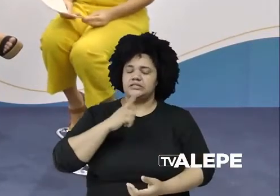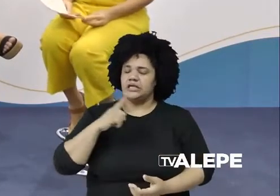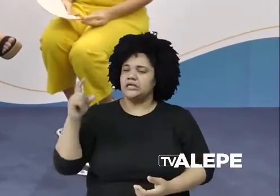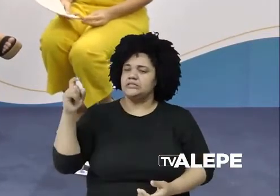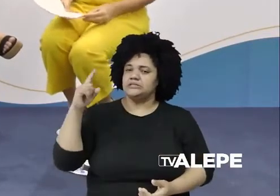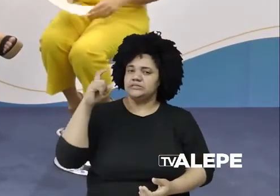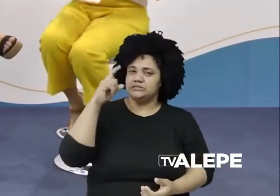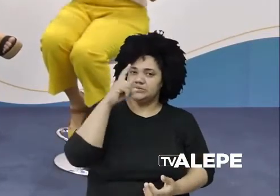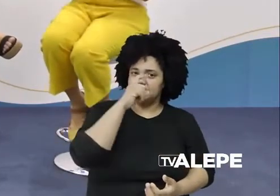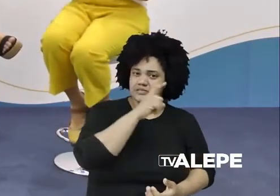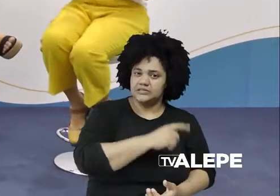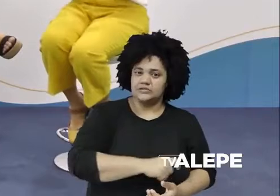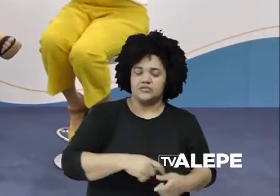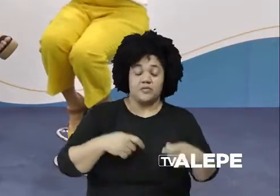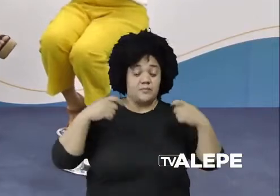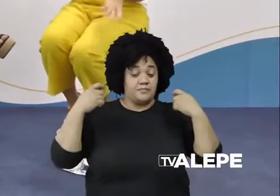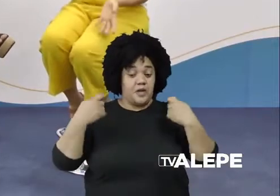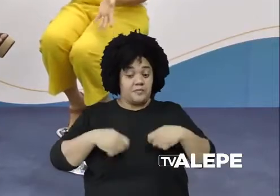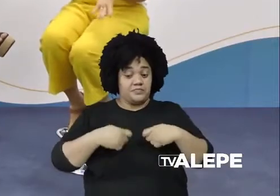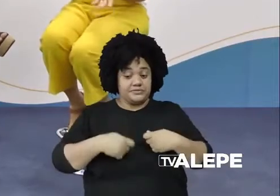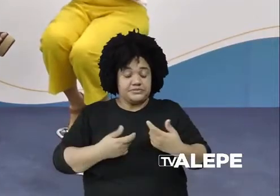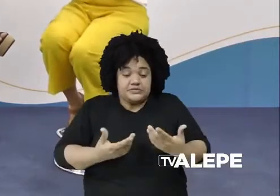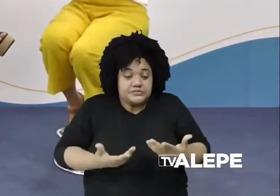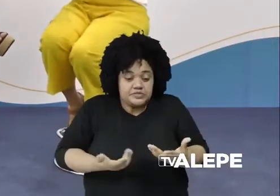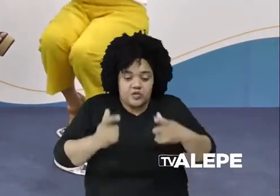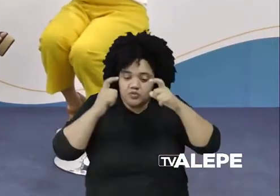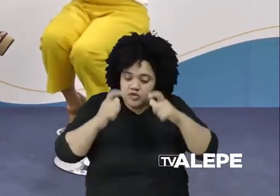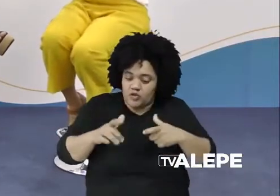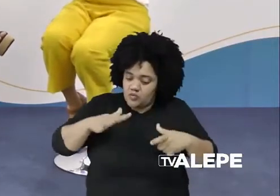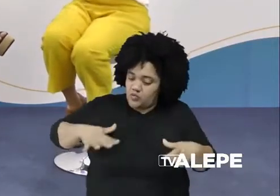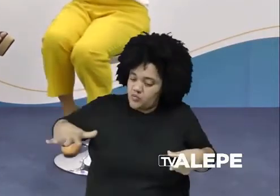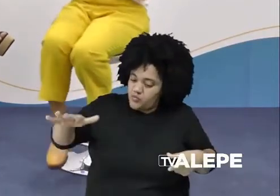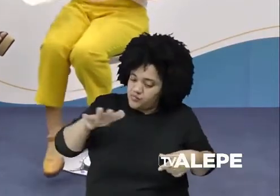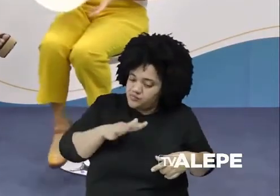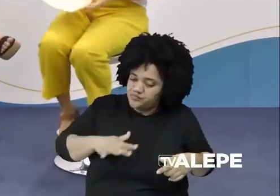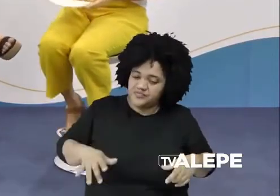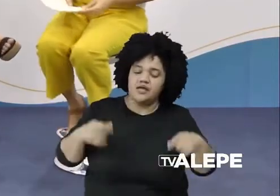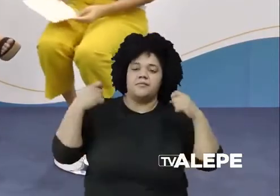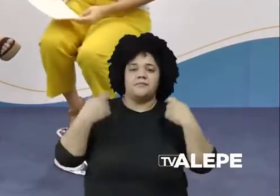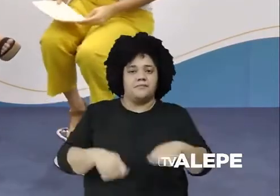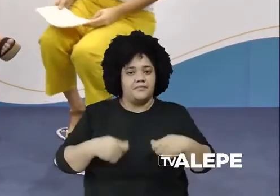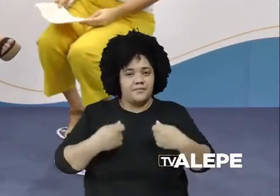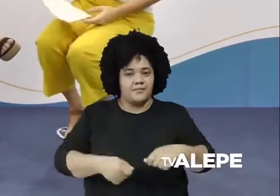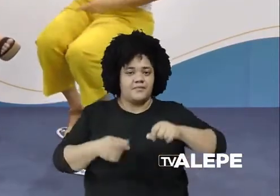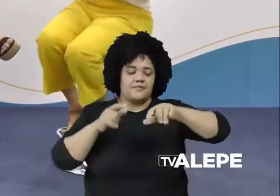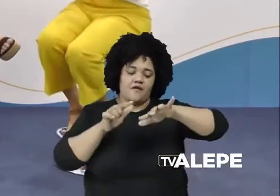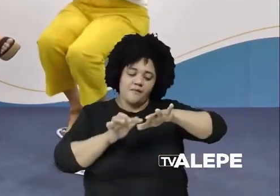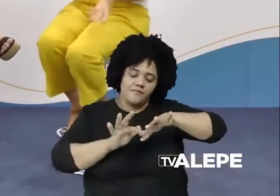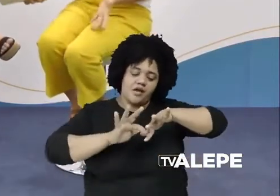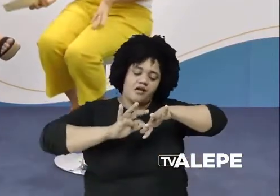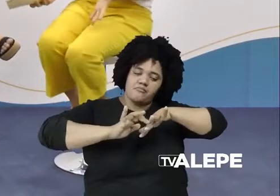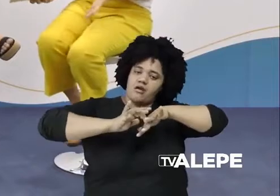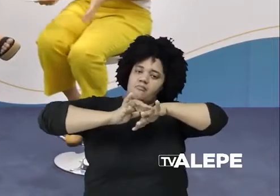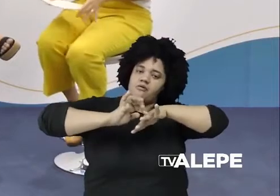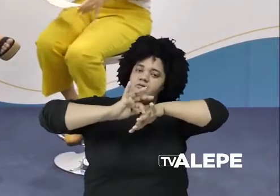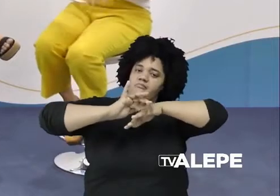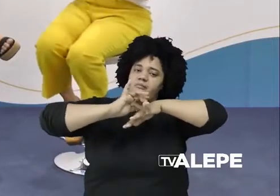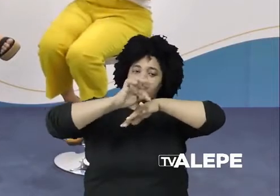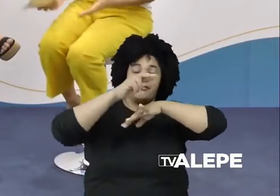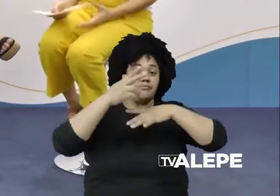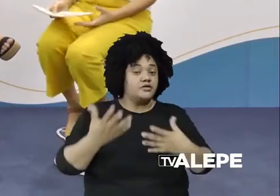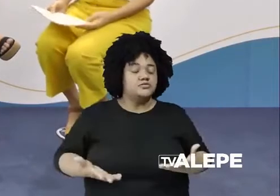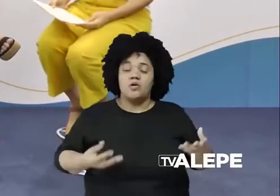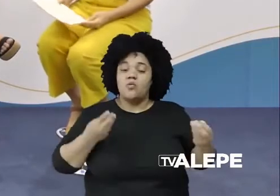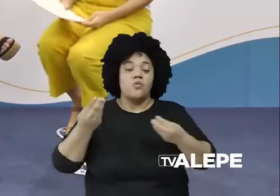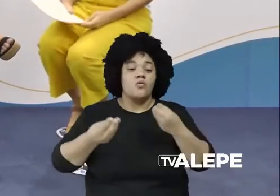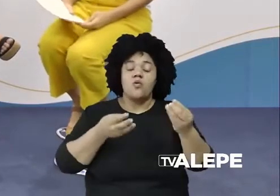né? Você tem o local, o espaço, mas aí precisa fazer essas adequações.